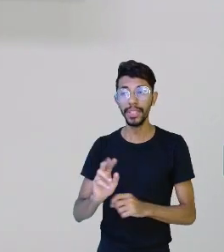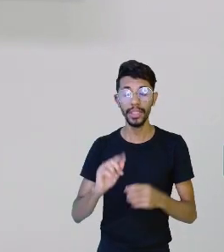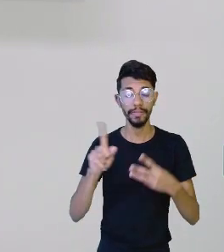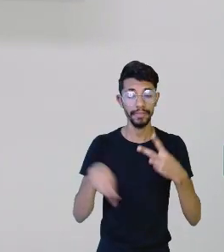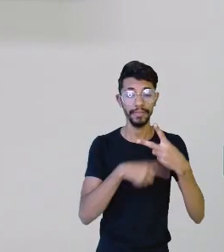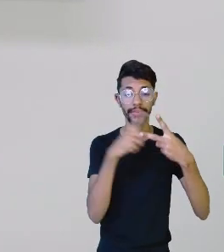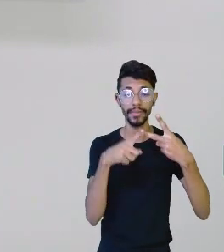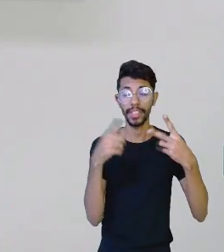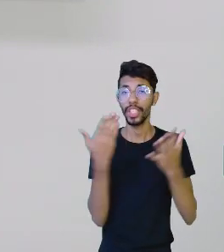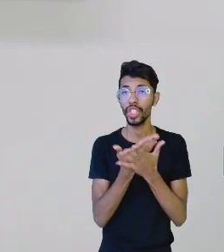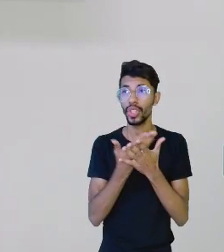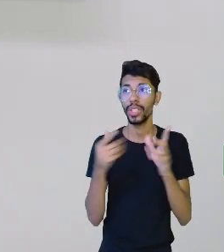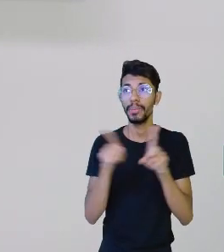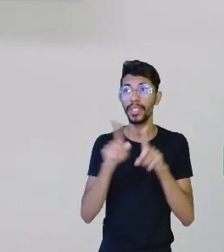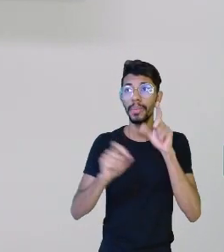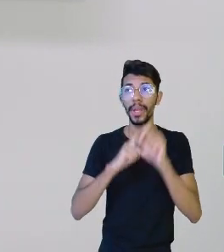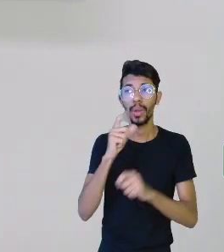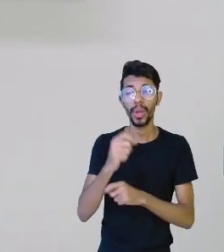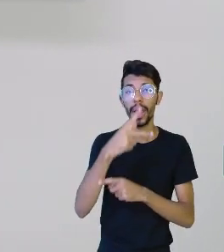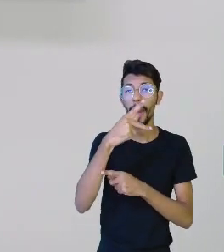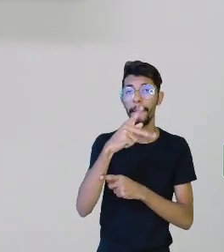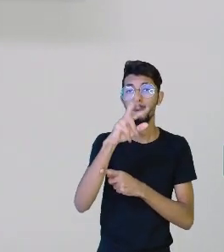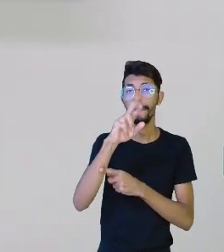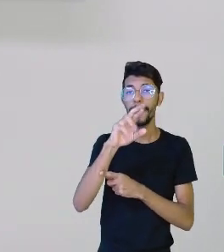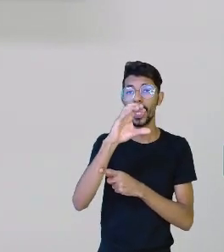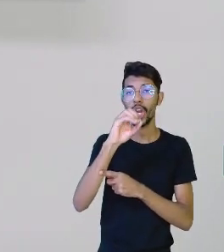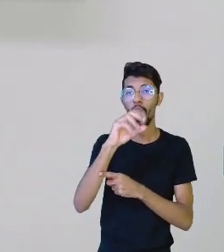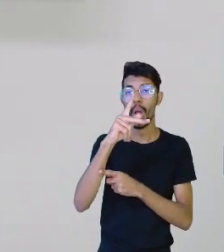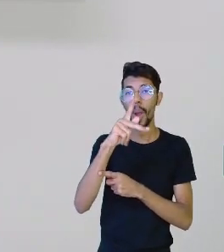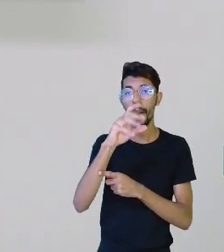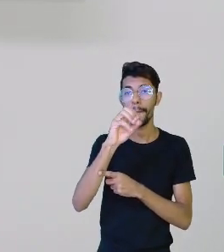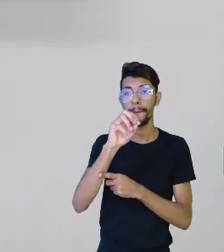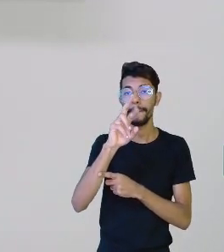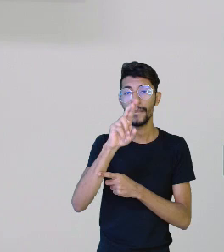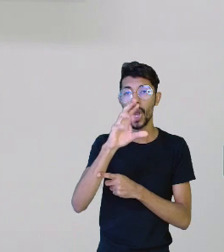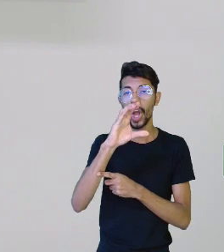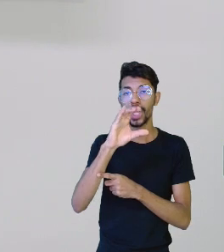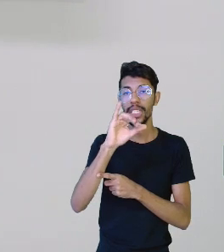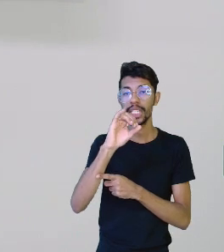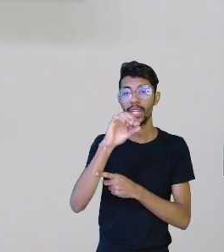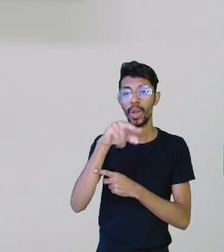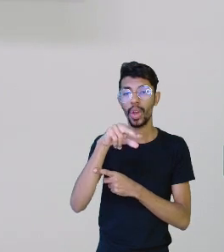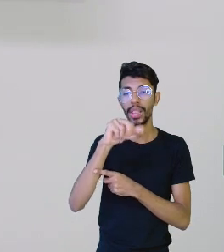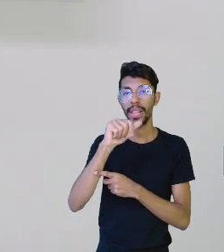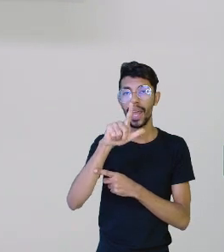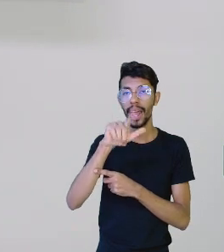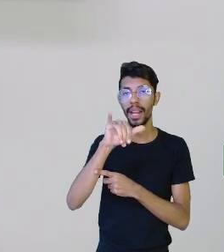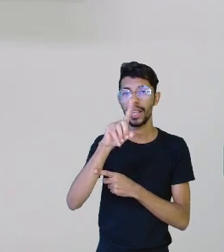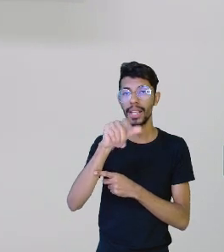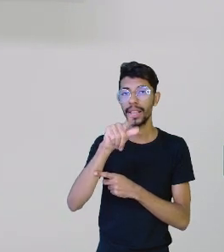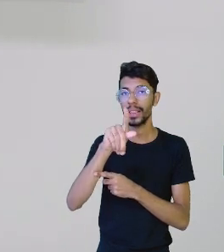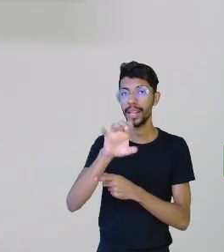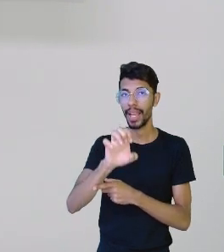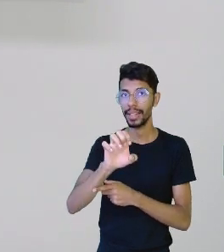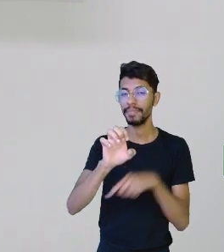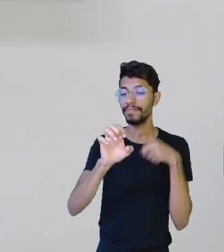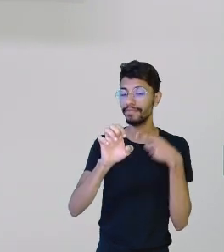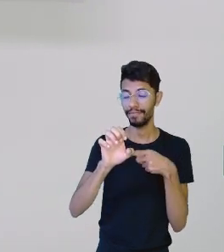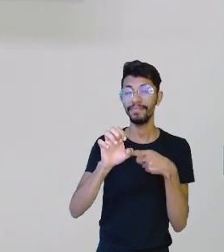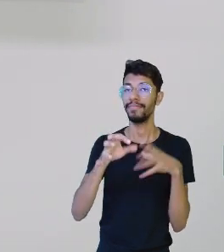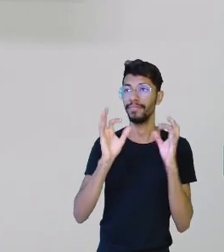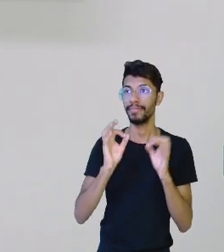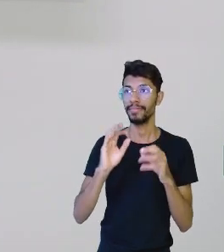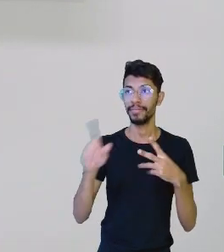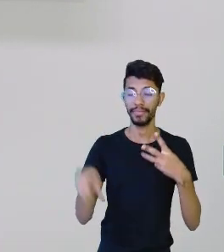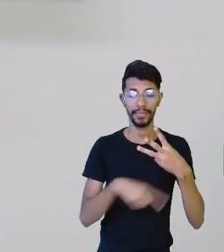uma quantidade de morangos para 1 copo e para 2 copos. Quantos morangos nós precisamos? Vimos também